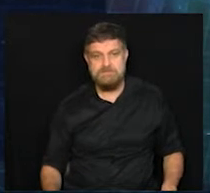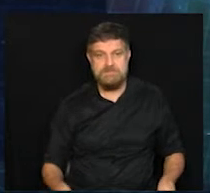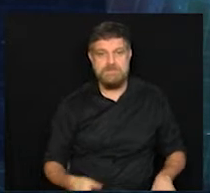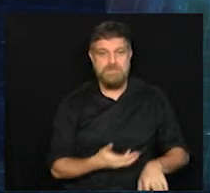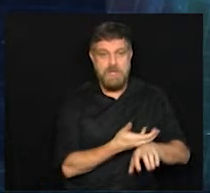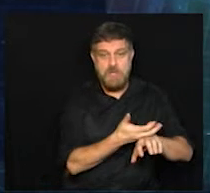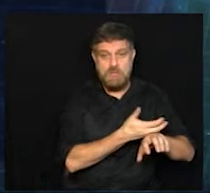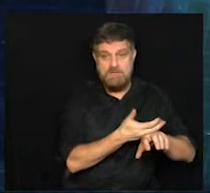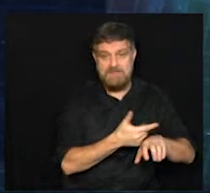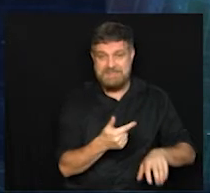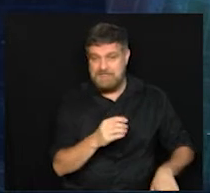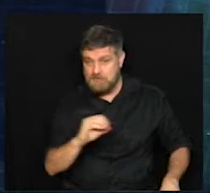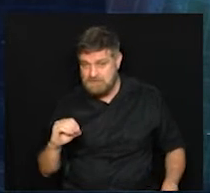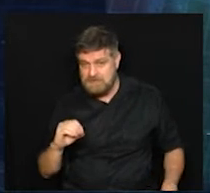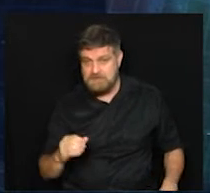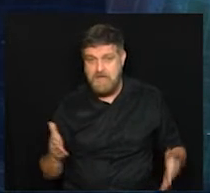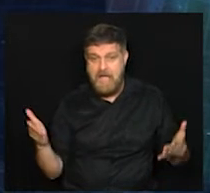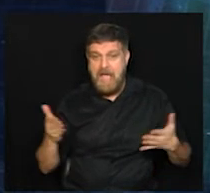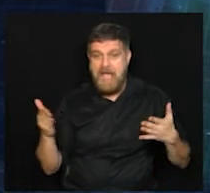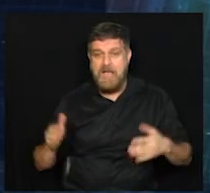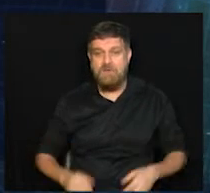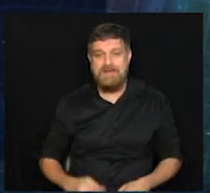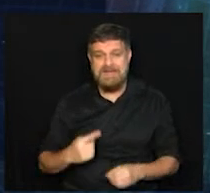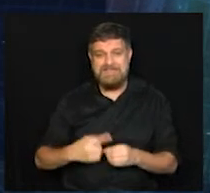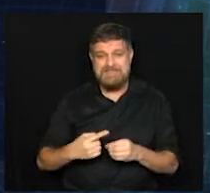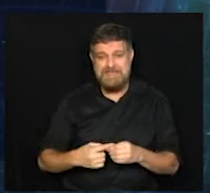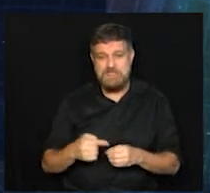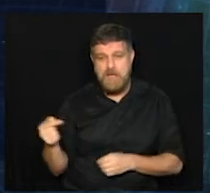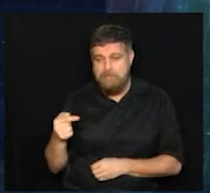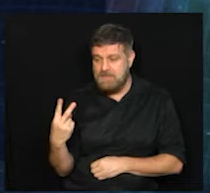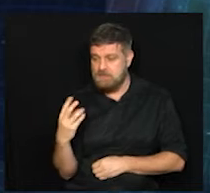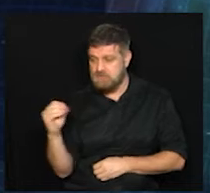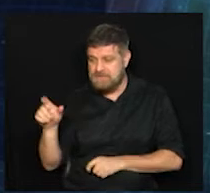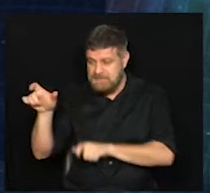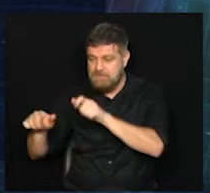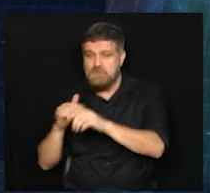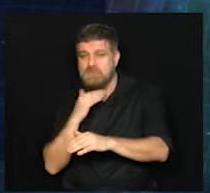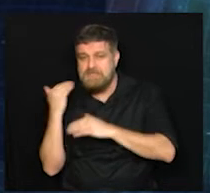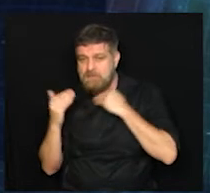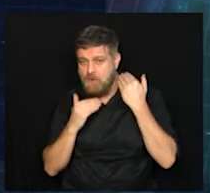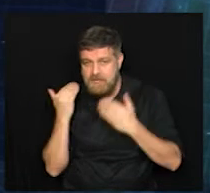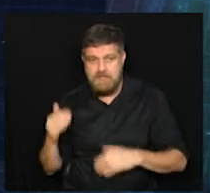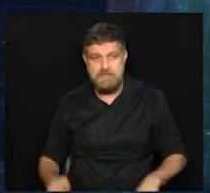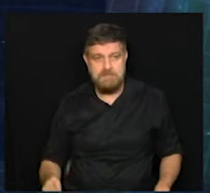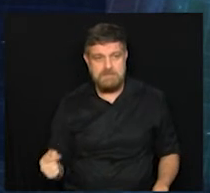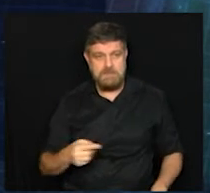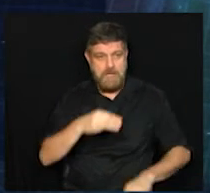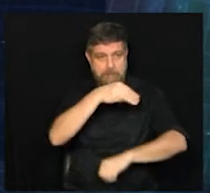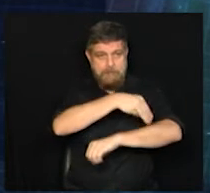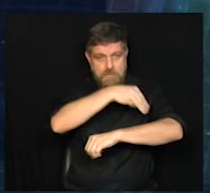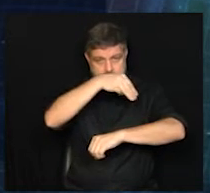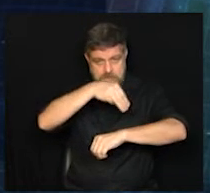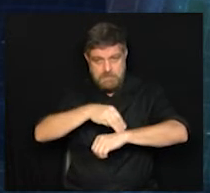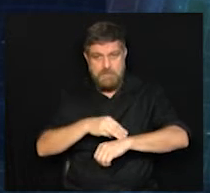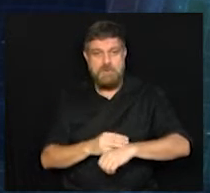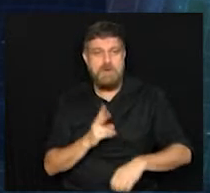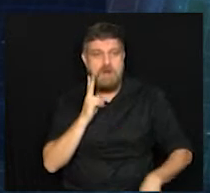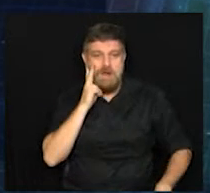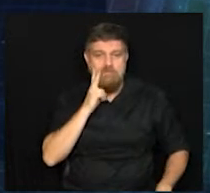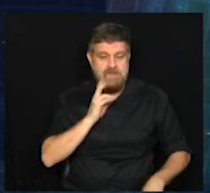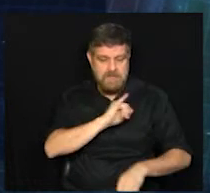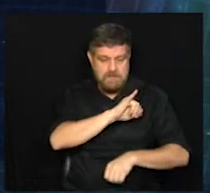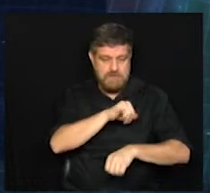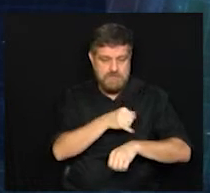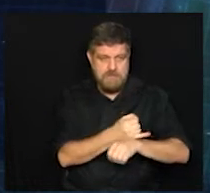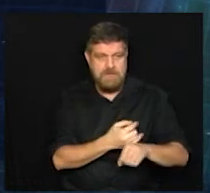242 e Nova Odessa com 200. Agora, as cidades com menos de 200 óbitos devido à Covid. Montemor, Vinhedo,